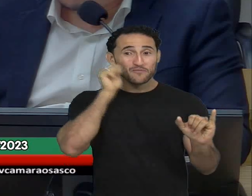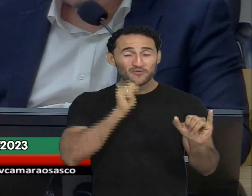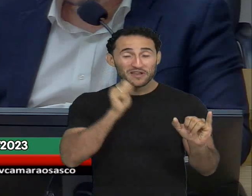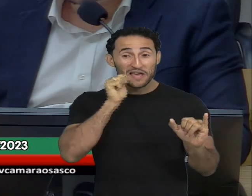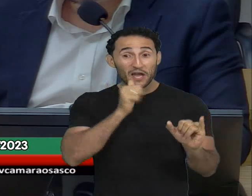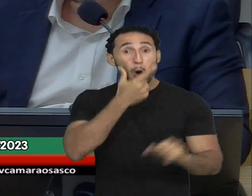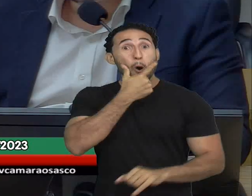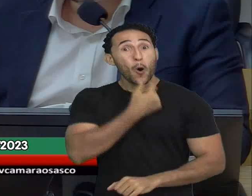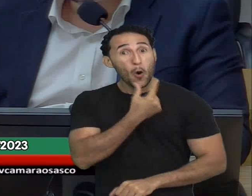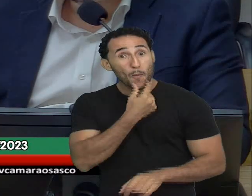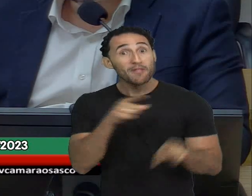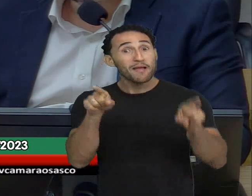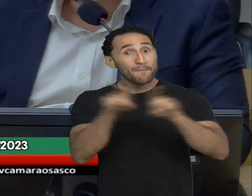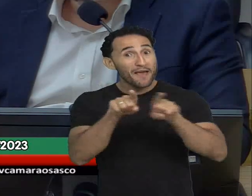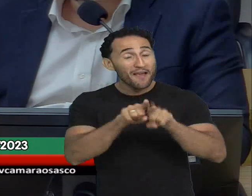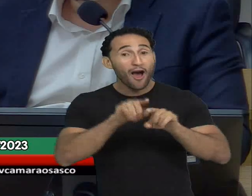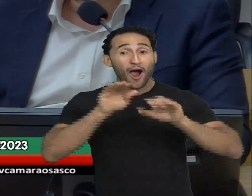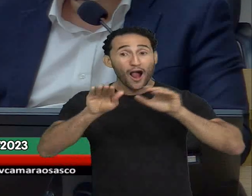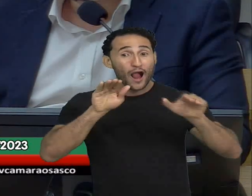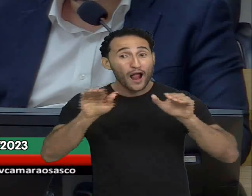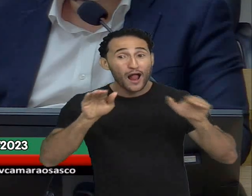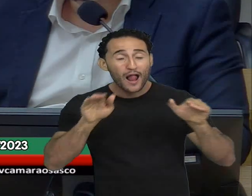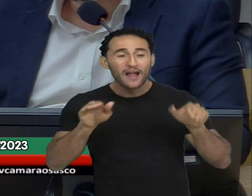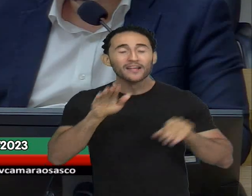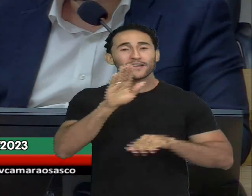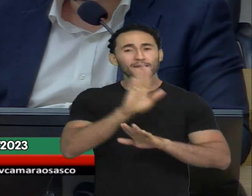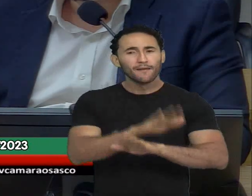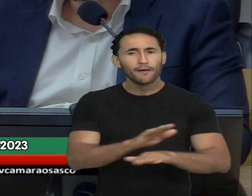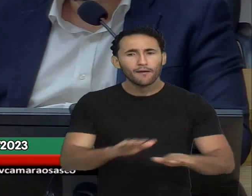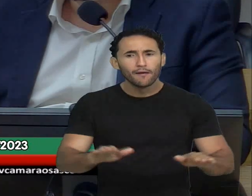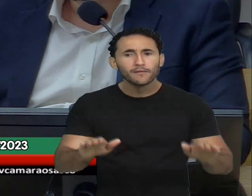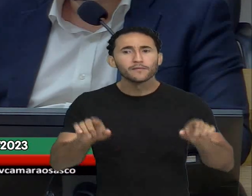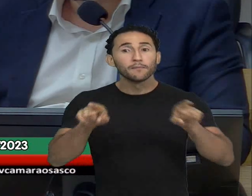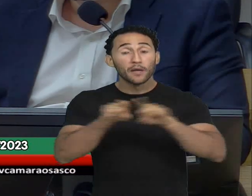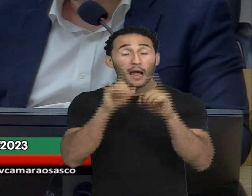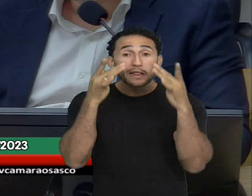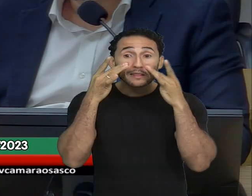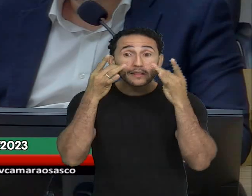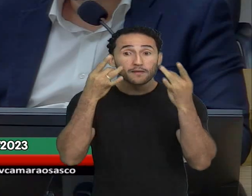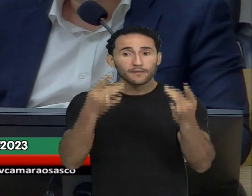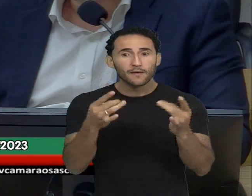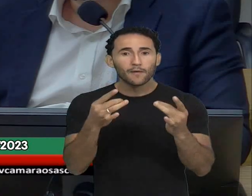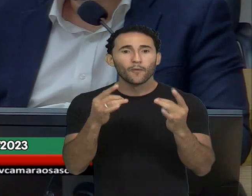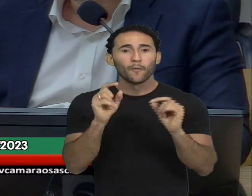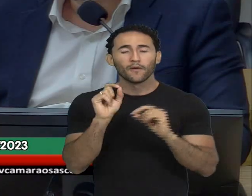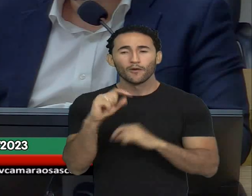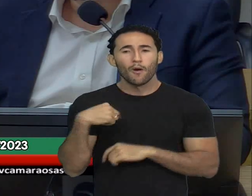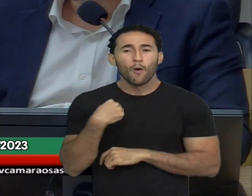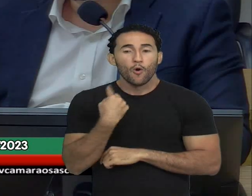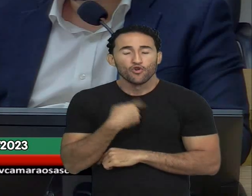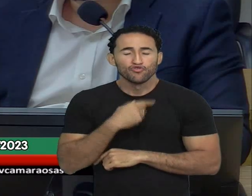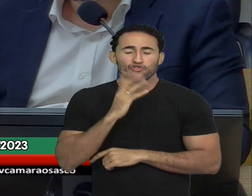os homens, com as crianças, né? Que possam ficar mais atentos, né? A gente tem uma